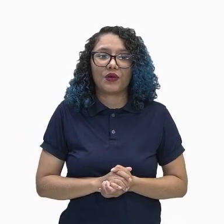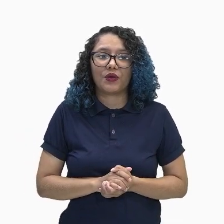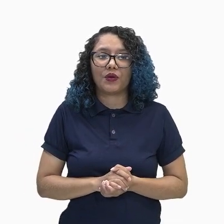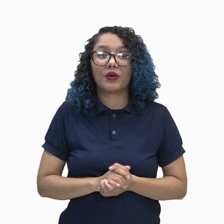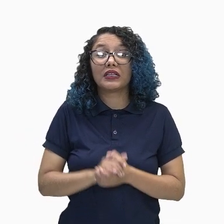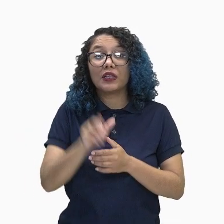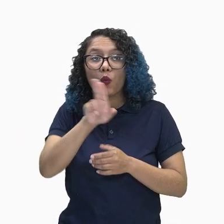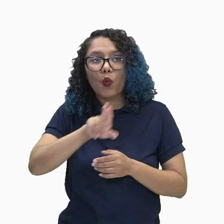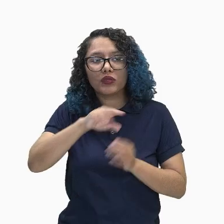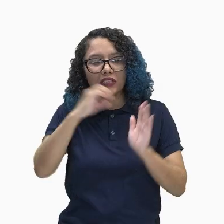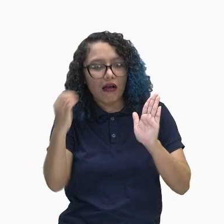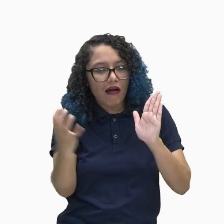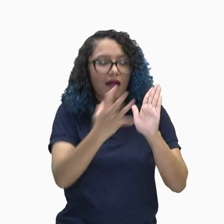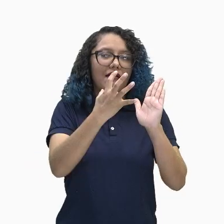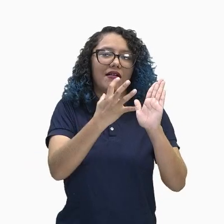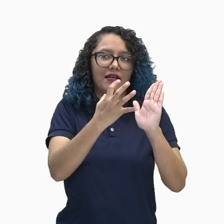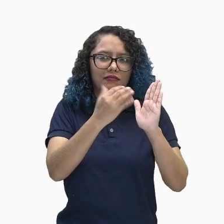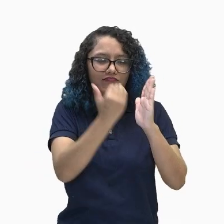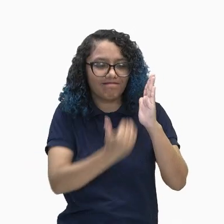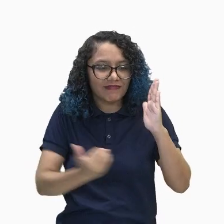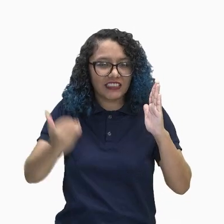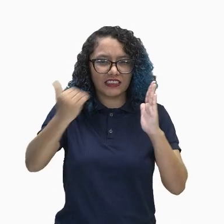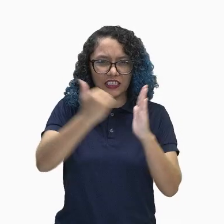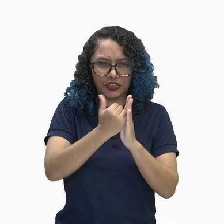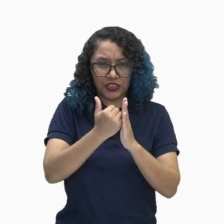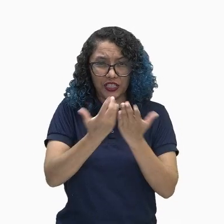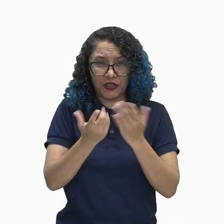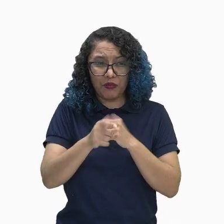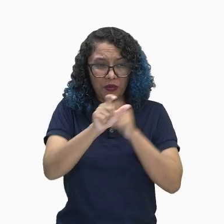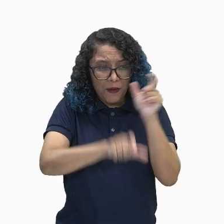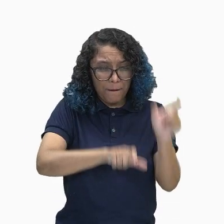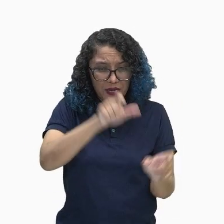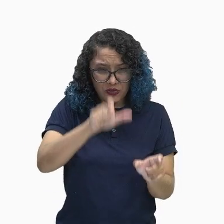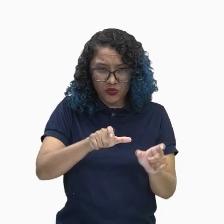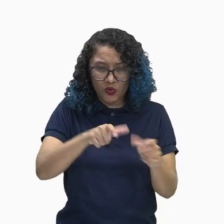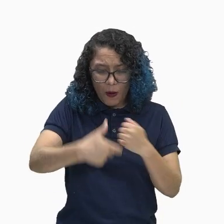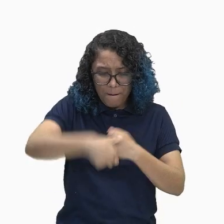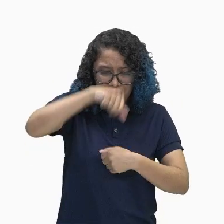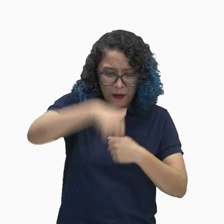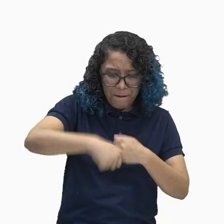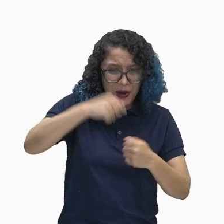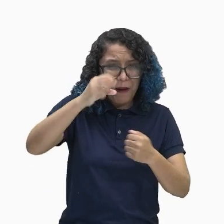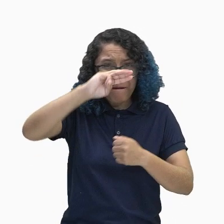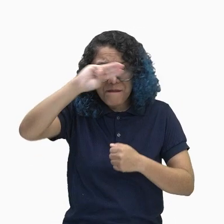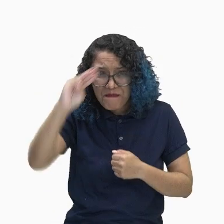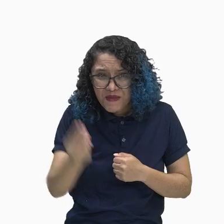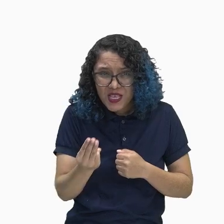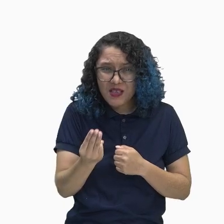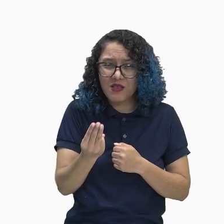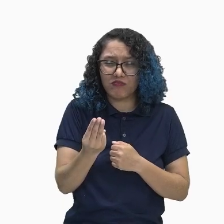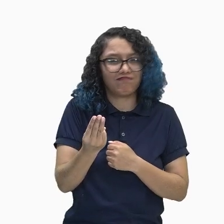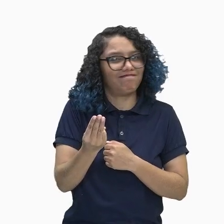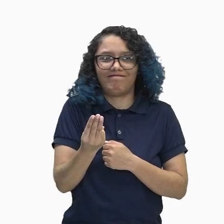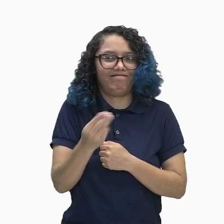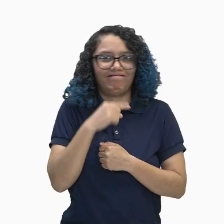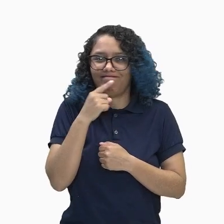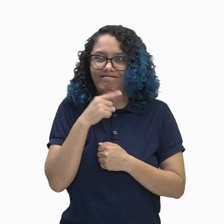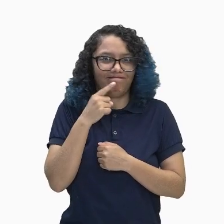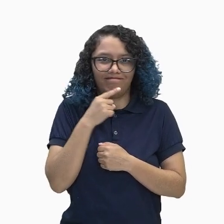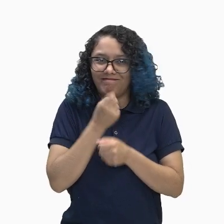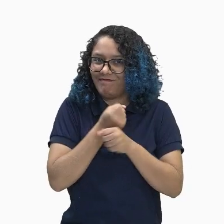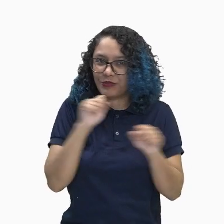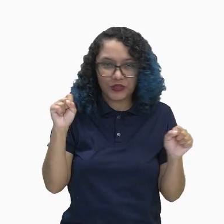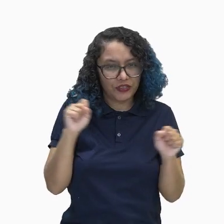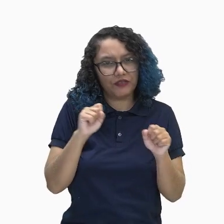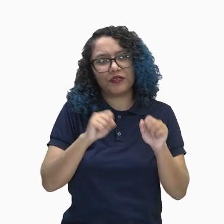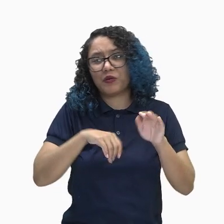exagero, milhões de tucumãs. Ninguém consegue descascar milhões de tucumãs. Você pode descascar uma certa